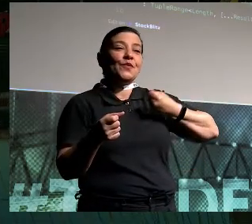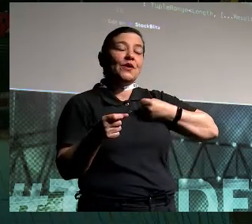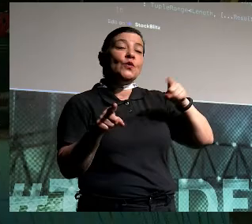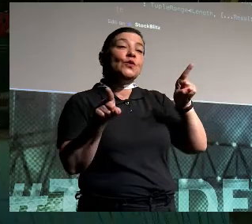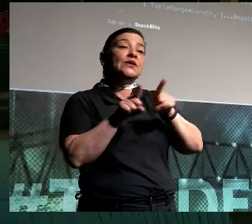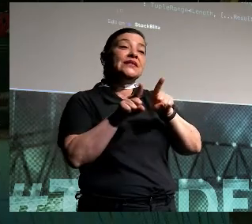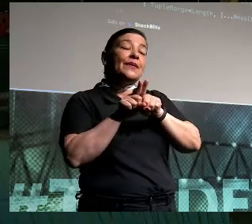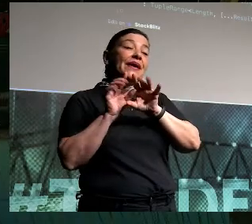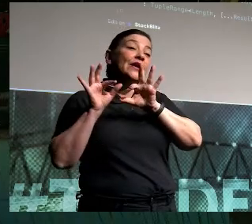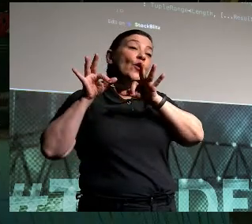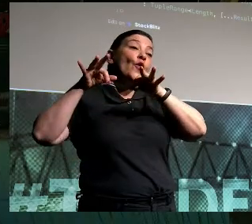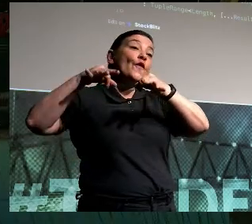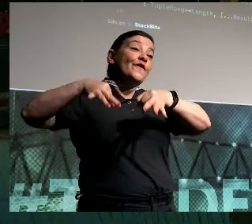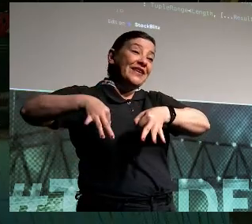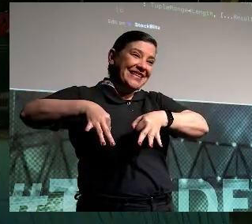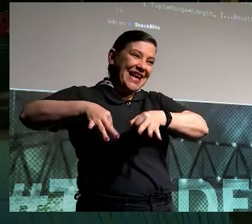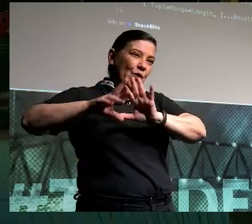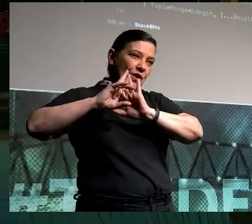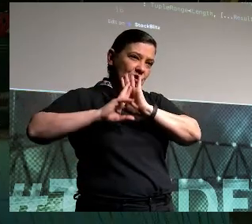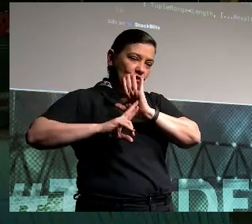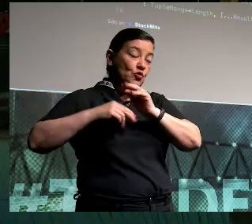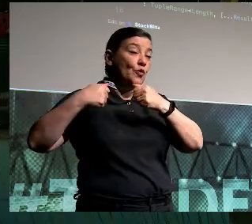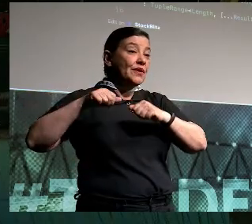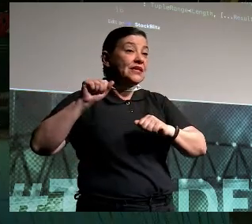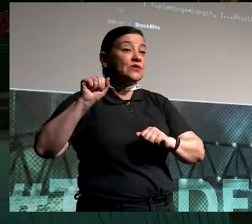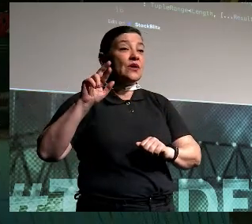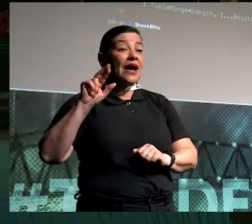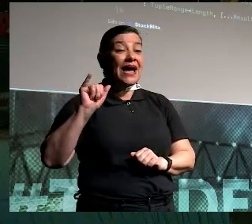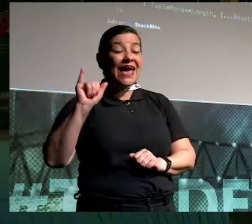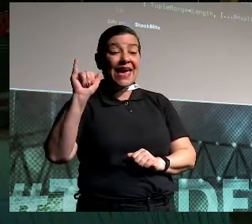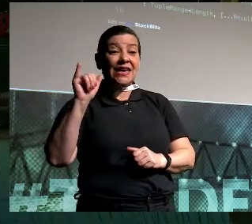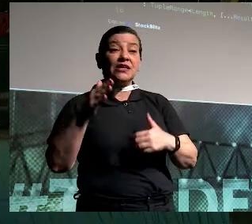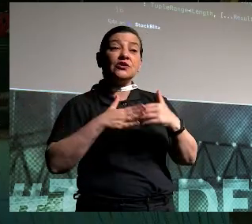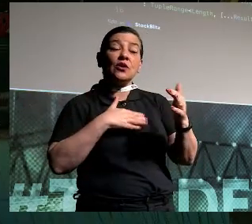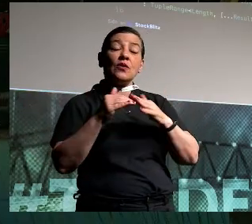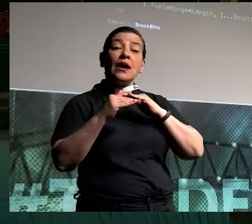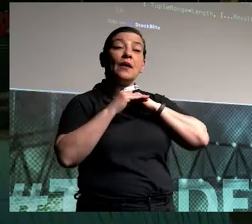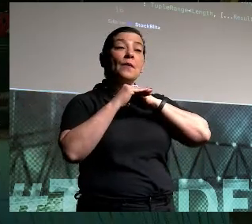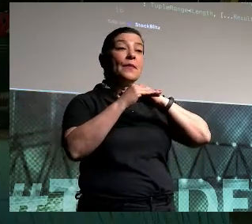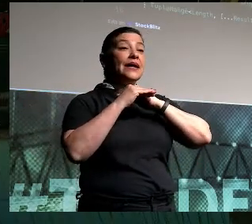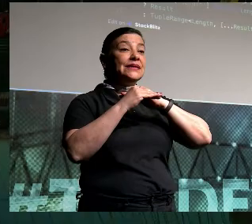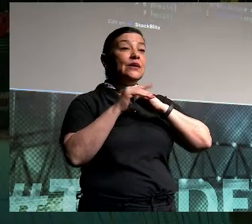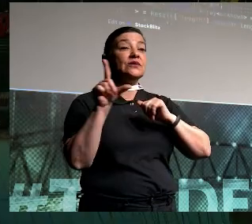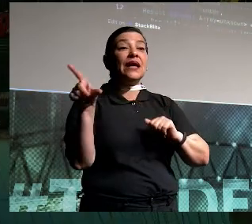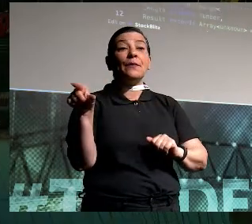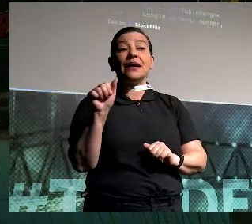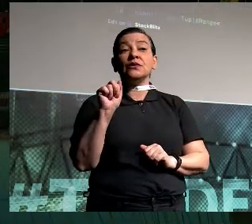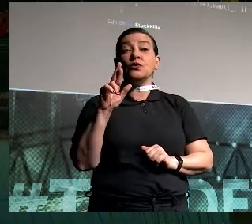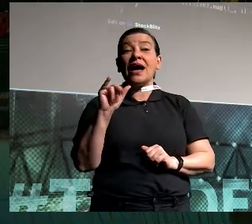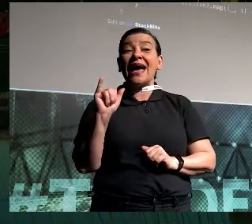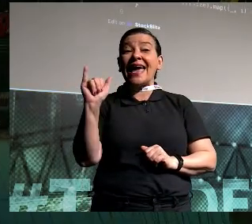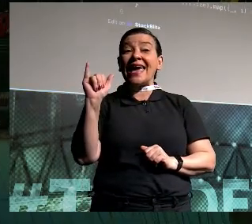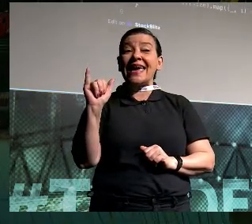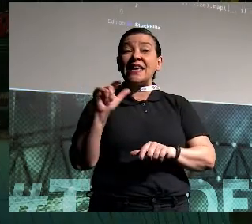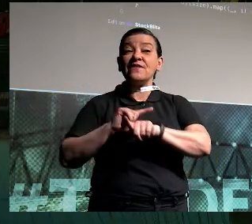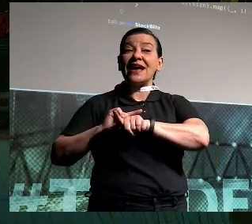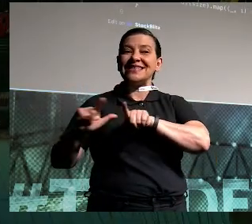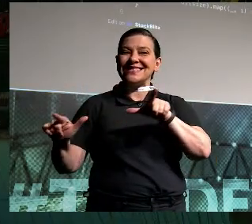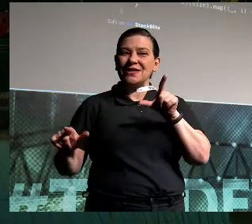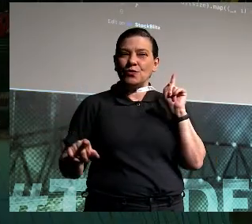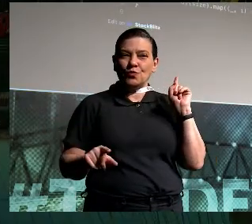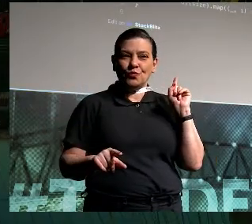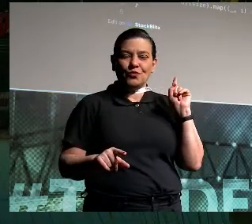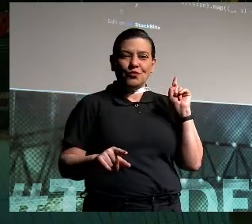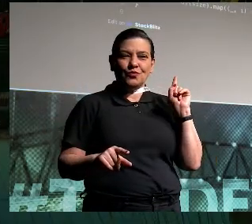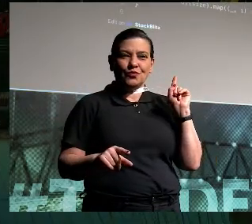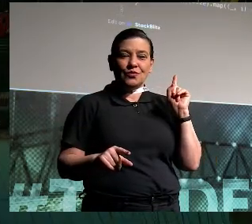result dela, que tem que estender um array de qualquer coisa, e por padrão, ele está pegando um array vazio. Repara que eu não passei esse segundo